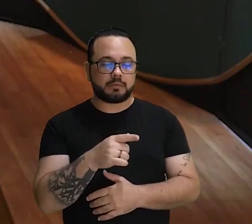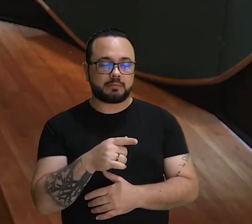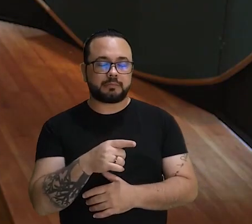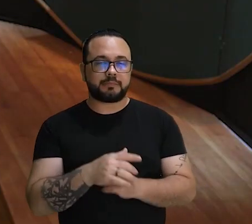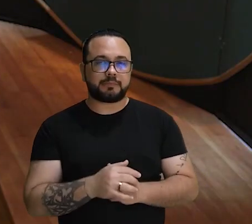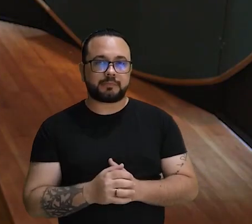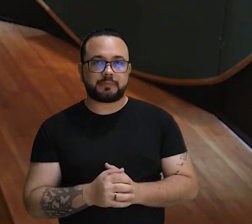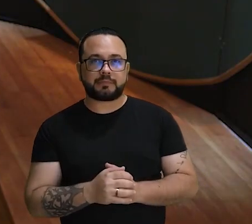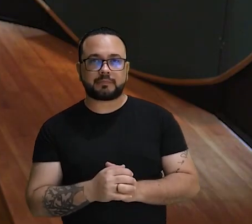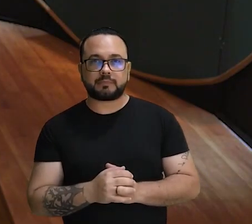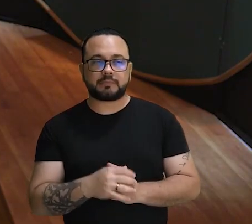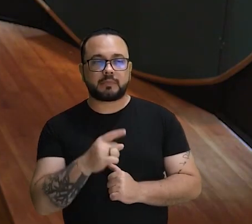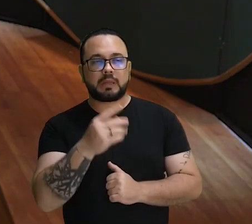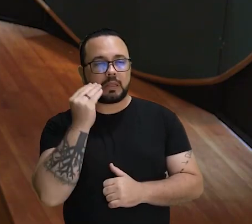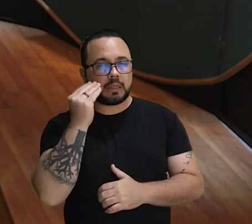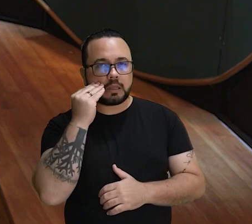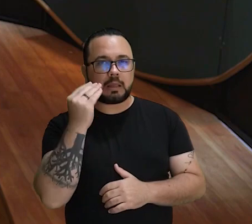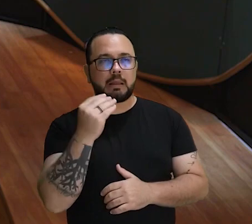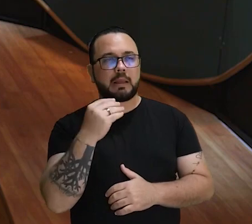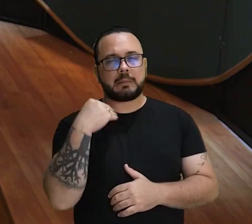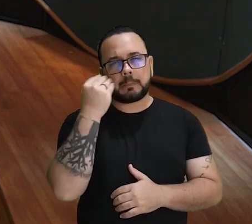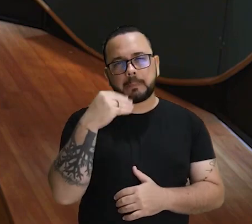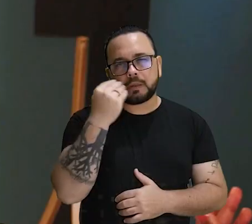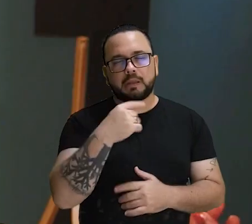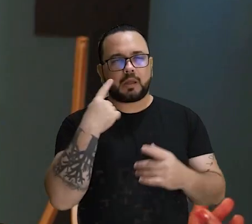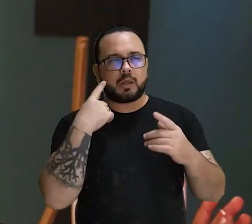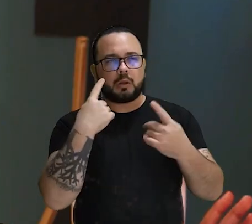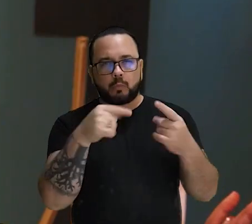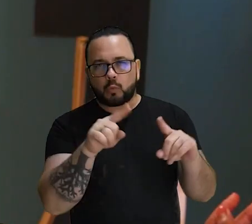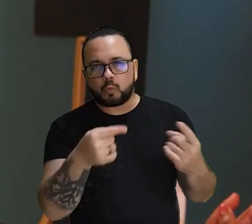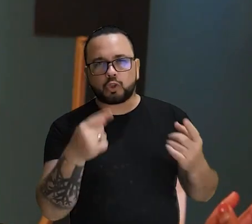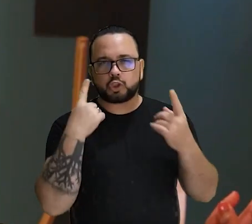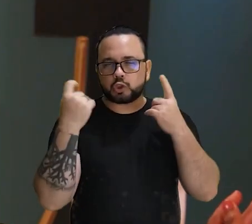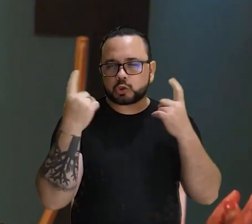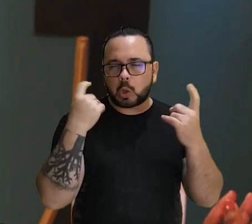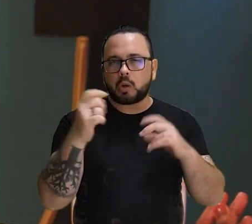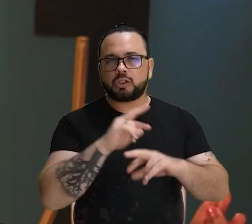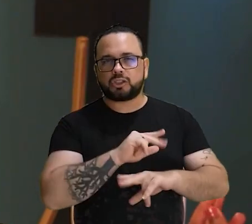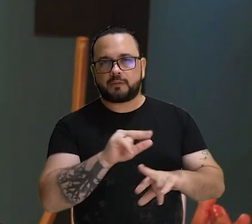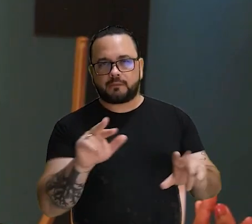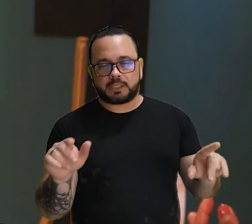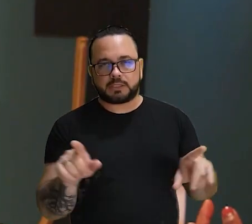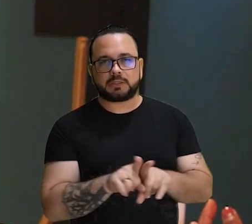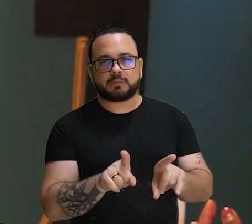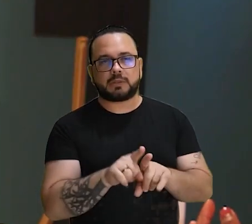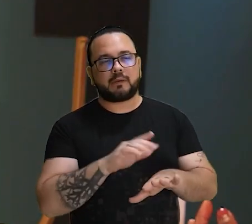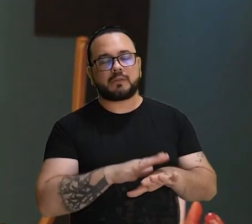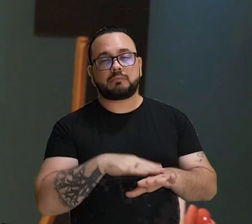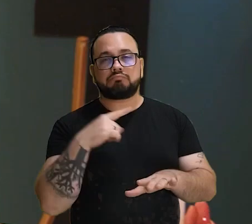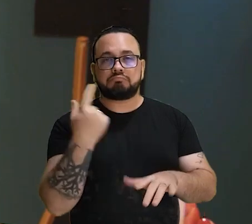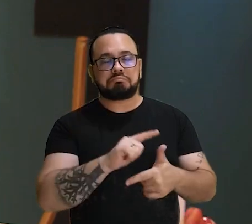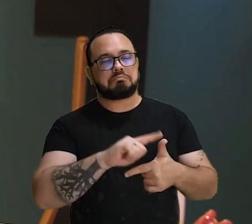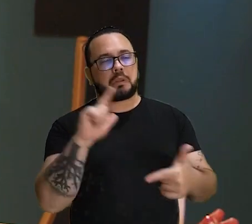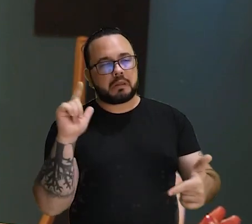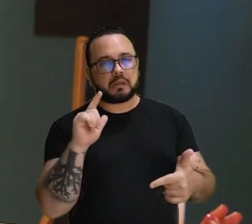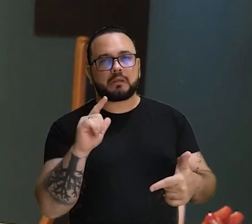coisa mesmo de buscar sonoridades, né? Fora do padrão mesmo, coisas que façam a gente